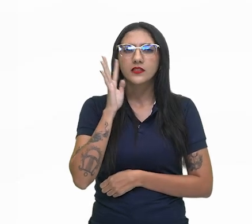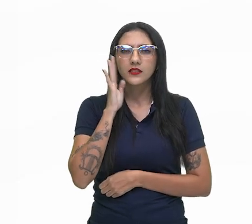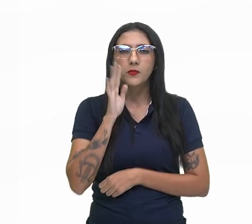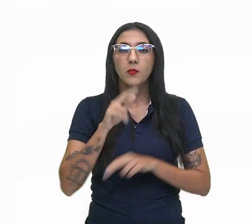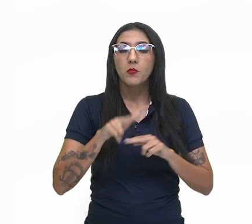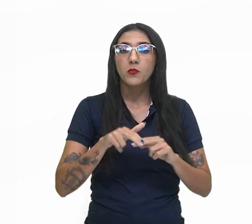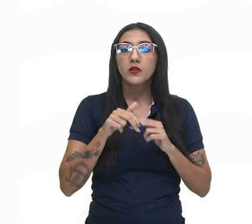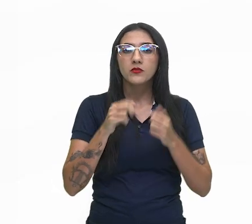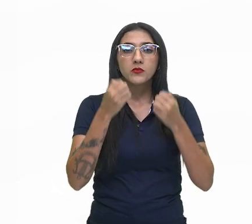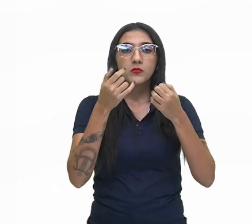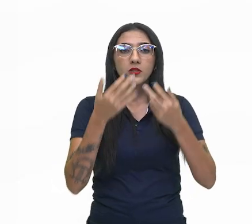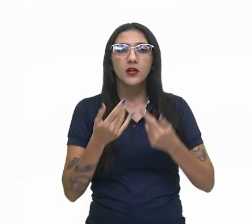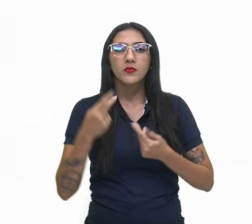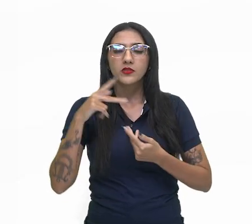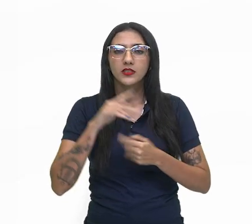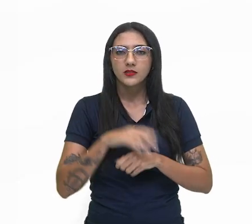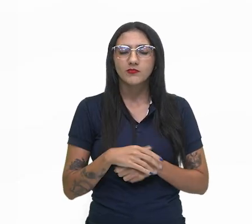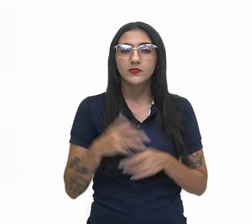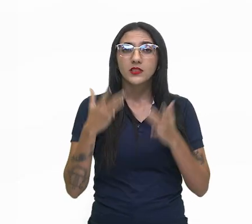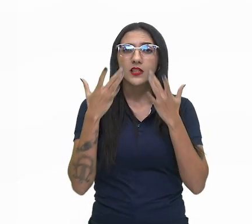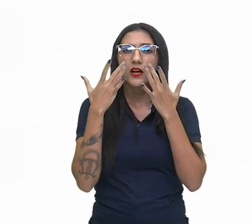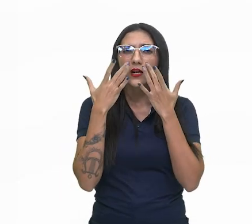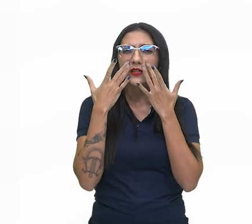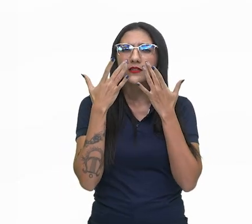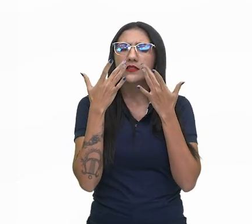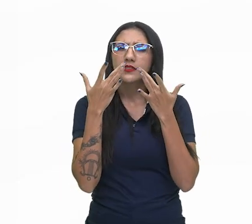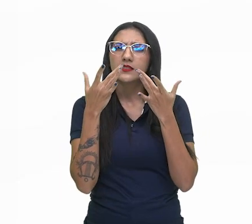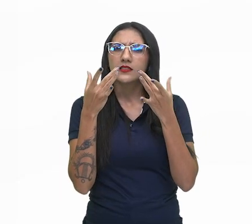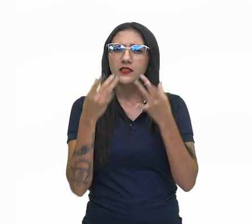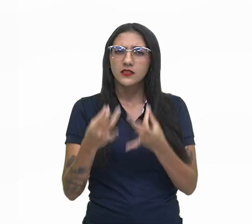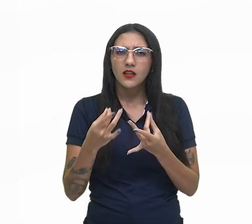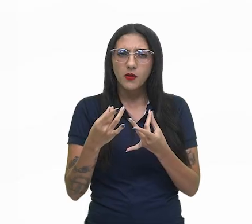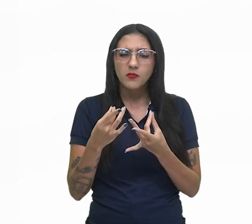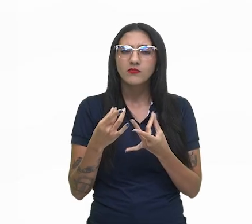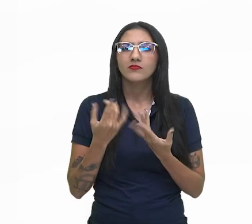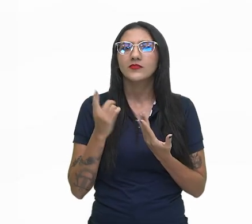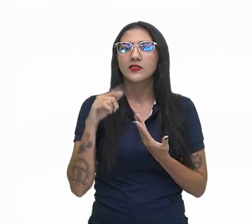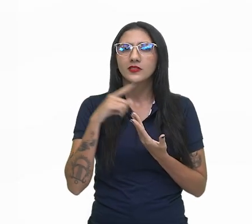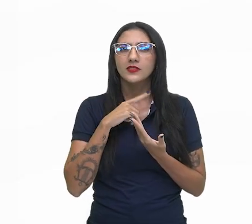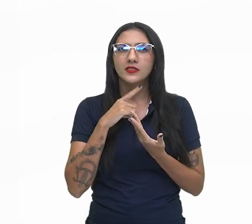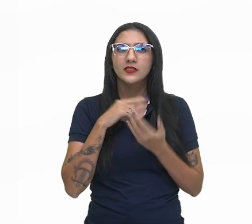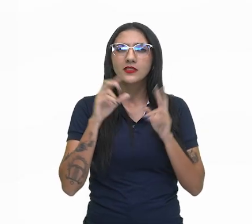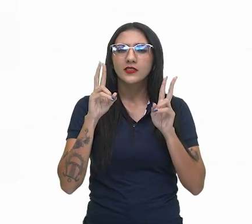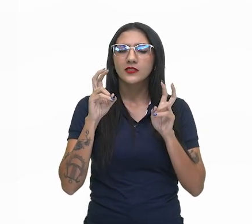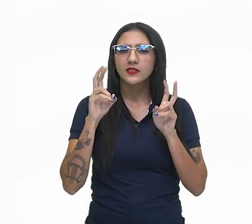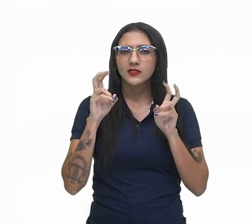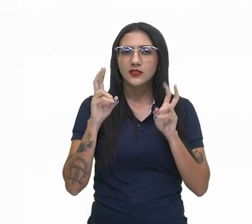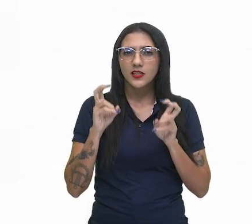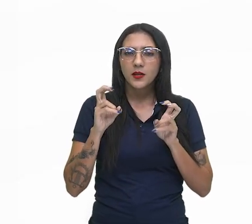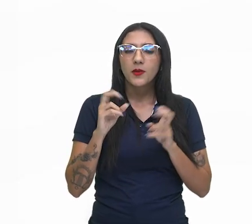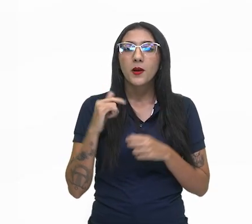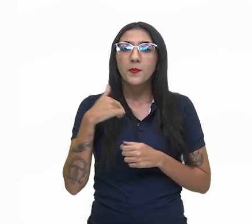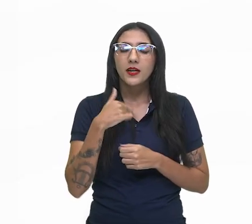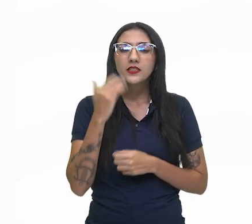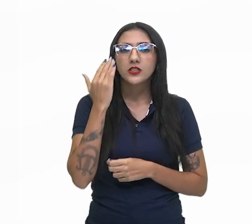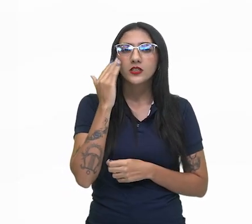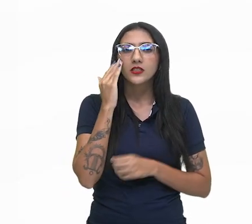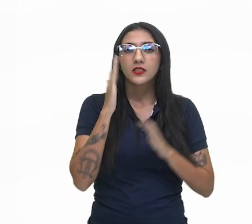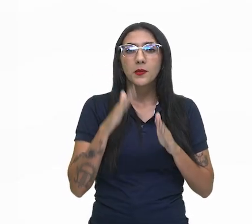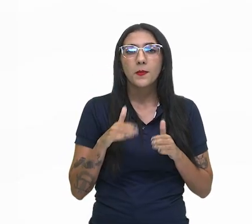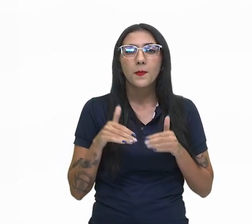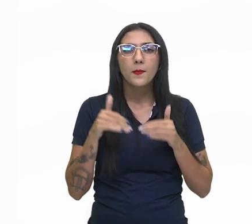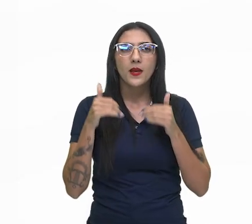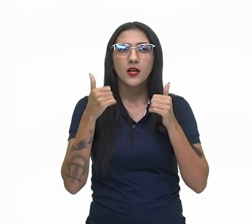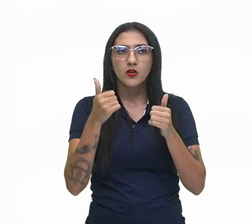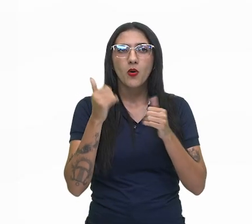que eu vou dizer para vocês, fiquem ligados aí nesse sentido, né, para a gente entender, fazer